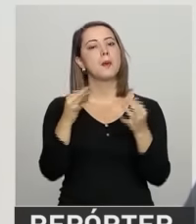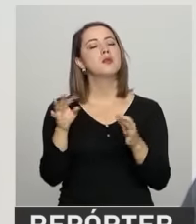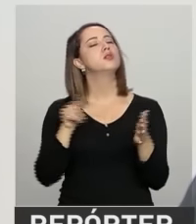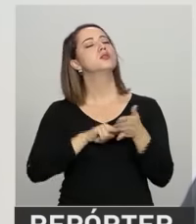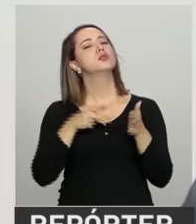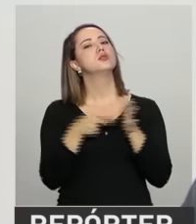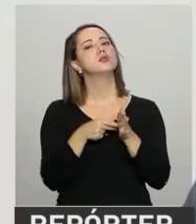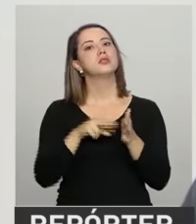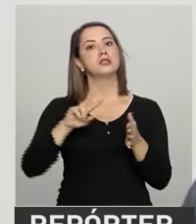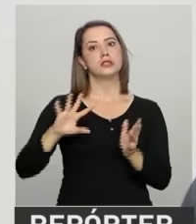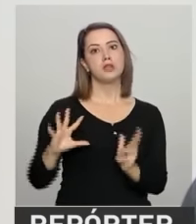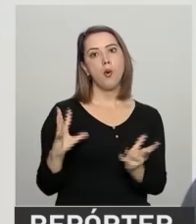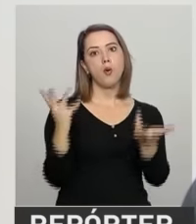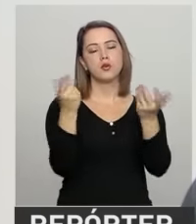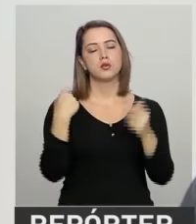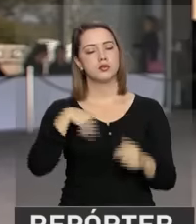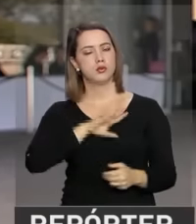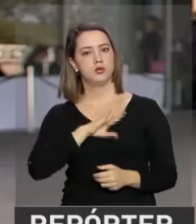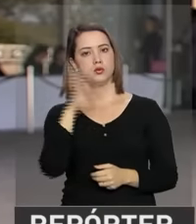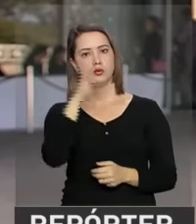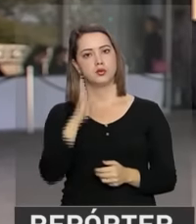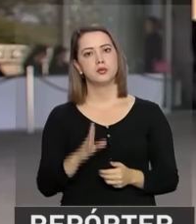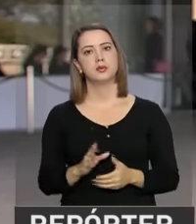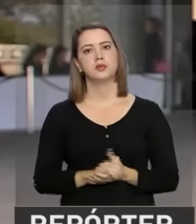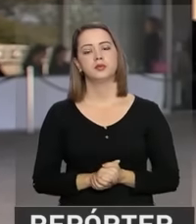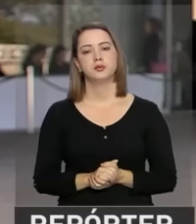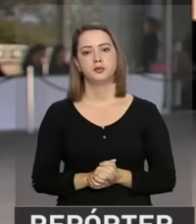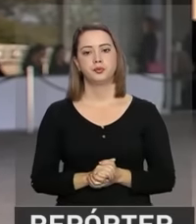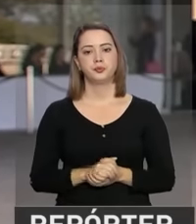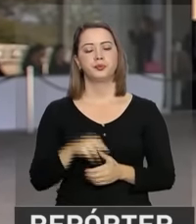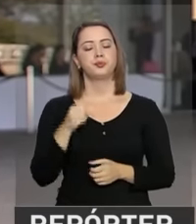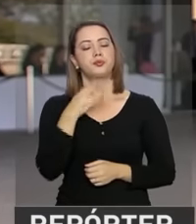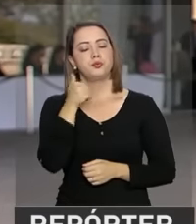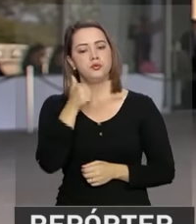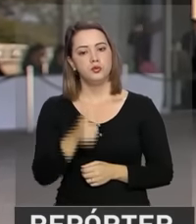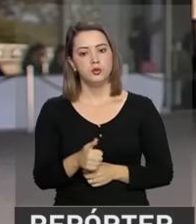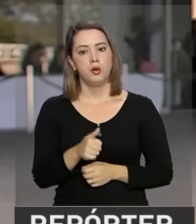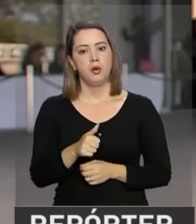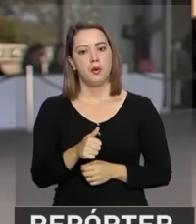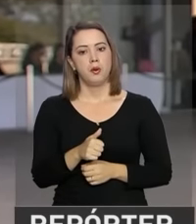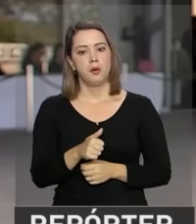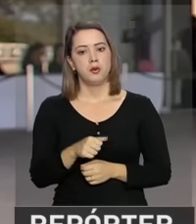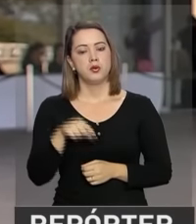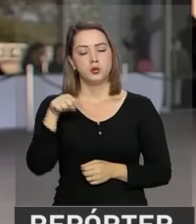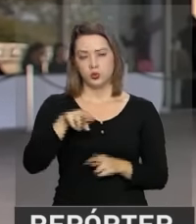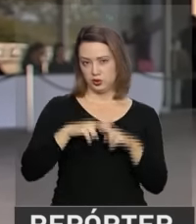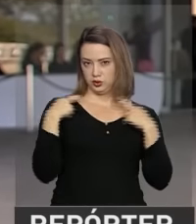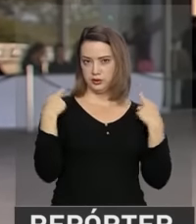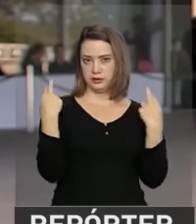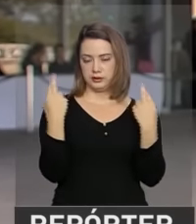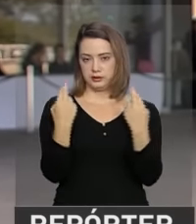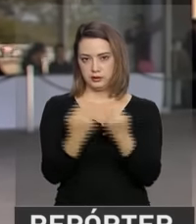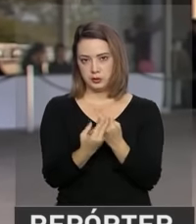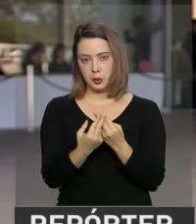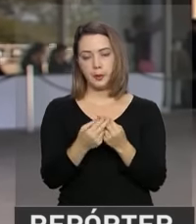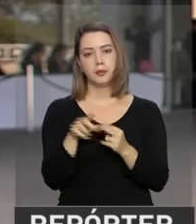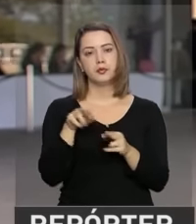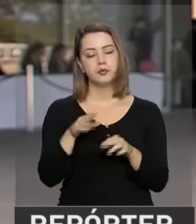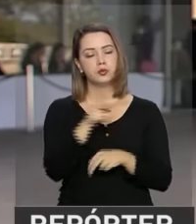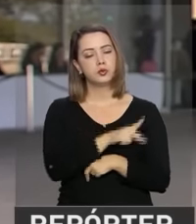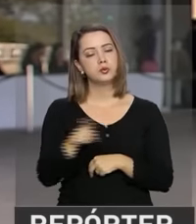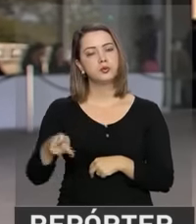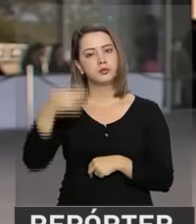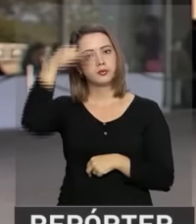significa sucesso do nosso país. Bom, e durante essa reunião aí que aconteceu ontem, o presidente